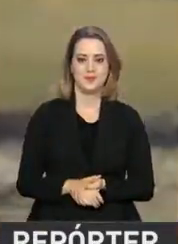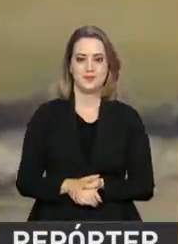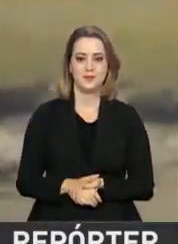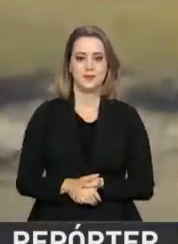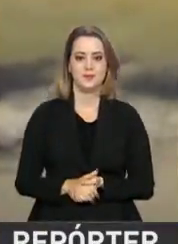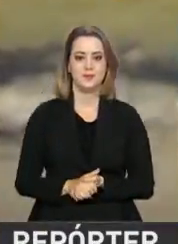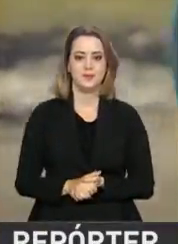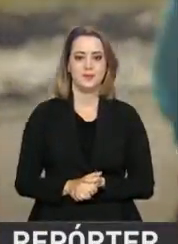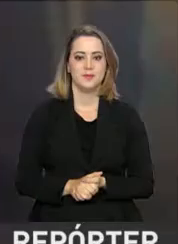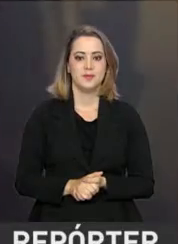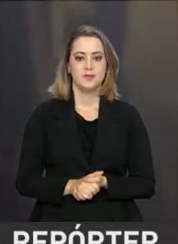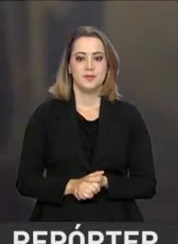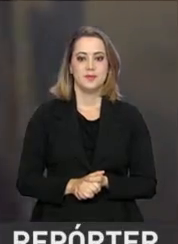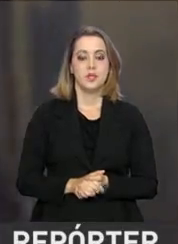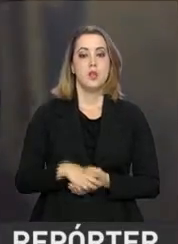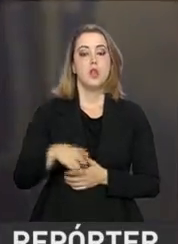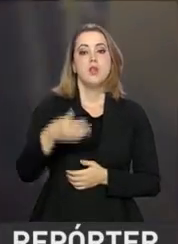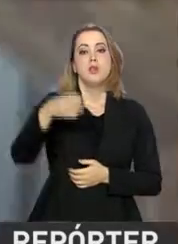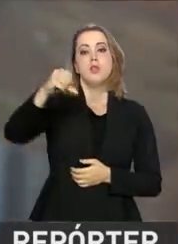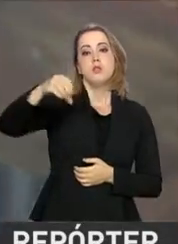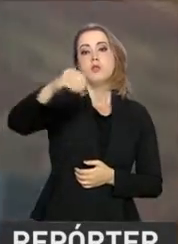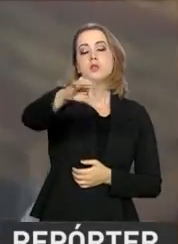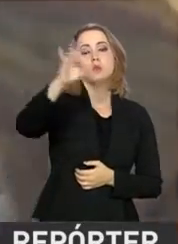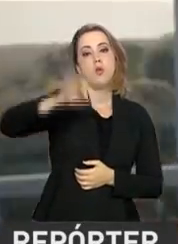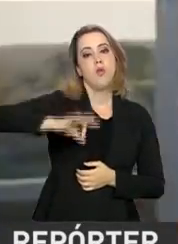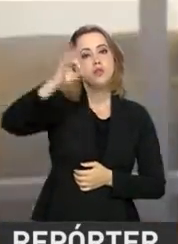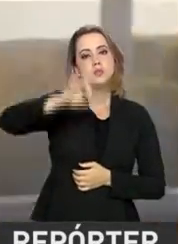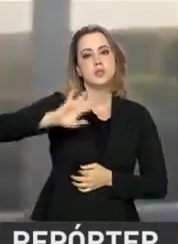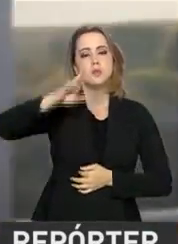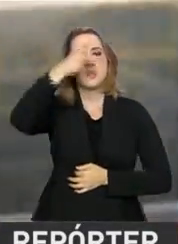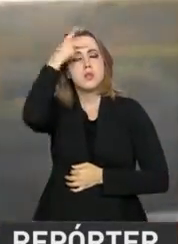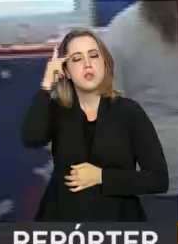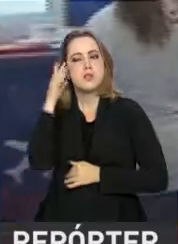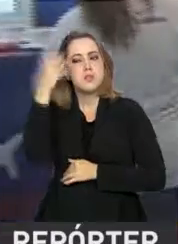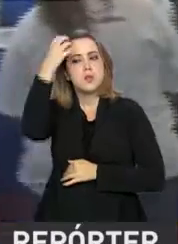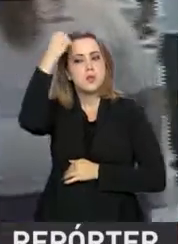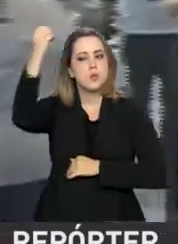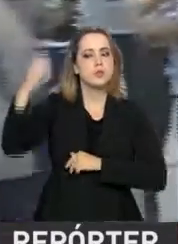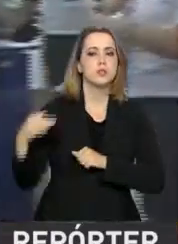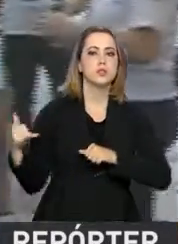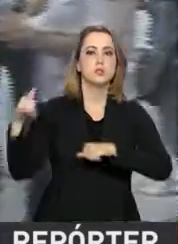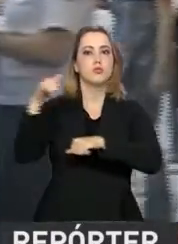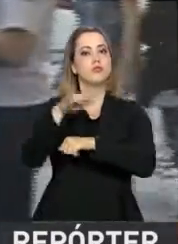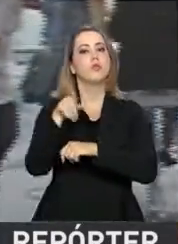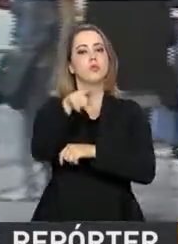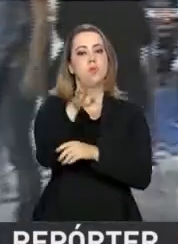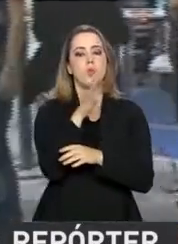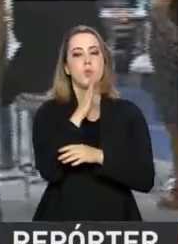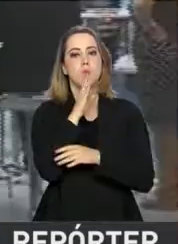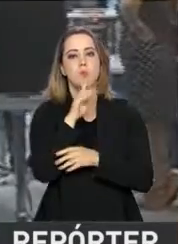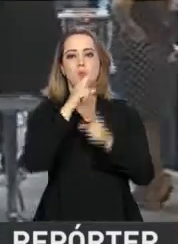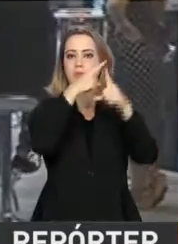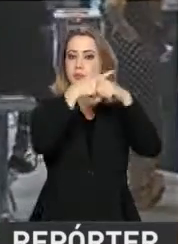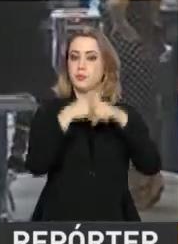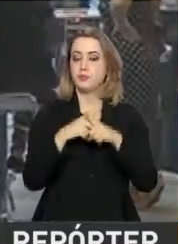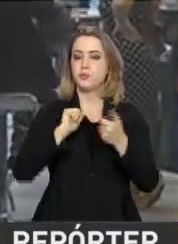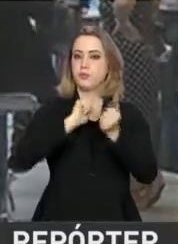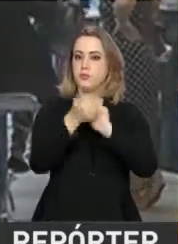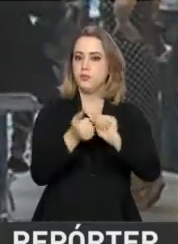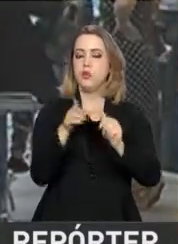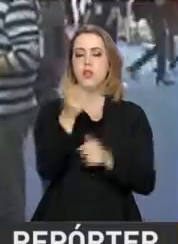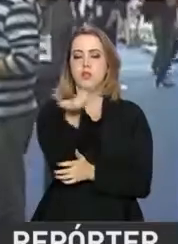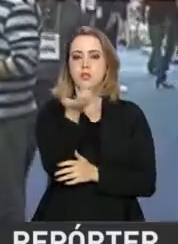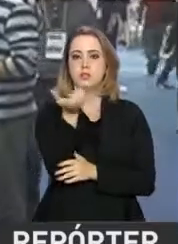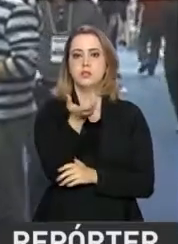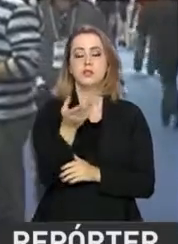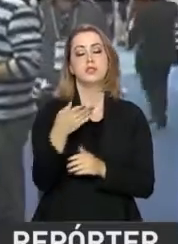a cerca de 90 por cento dos viajantes que foram aos eventos esportivos pretendem visitar outros